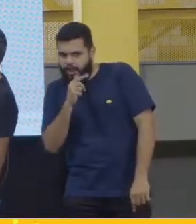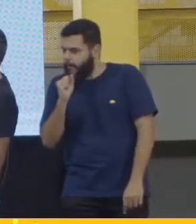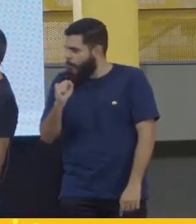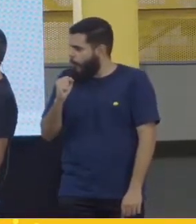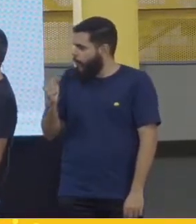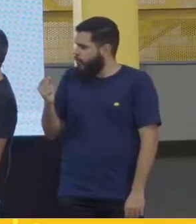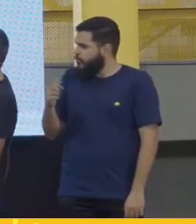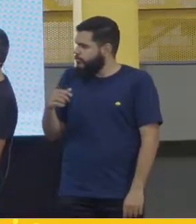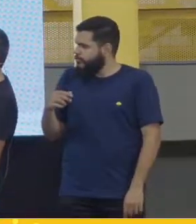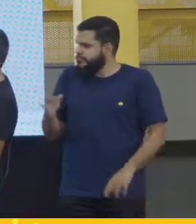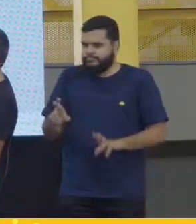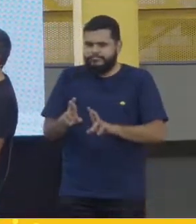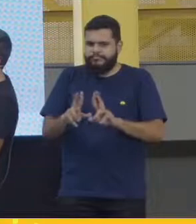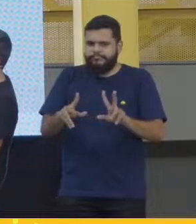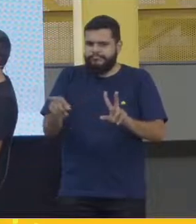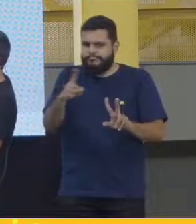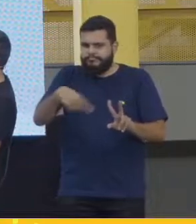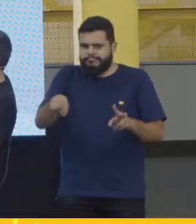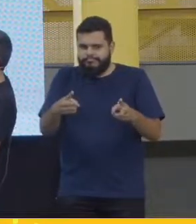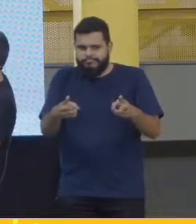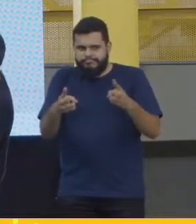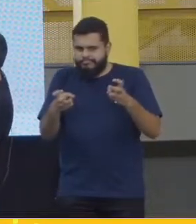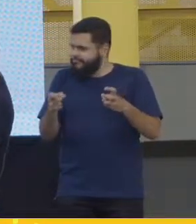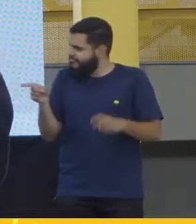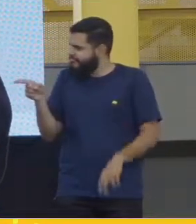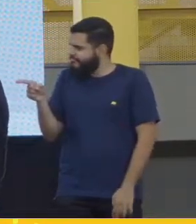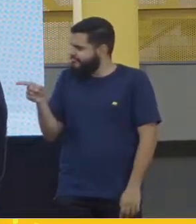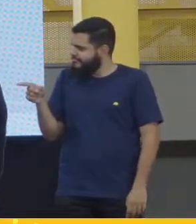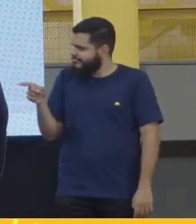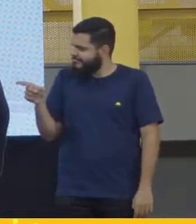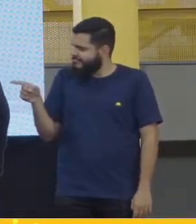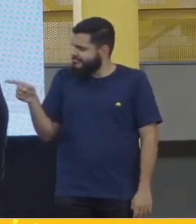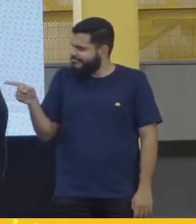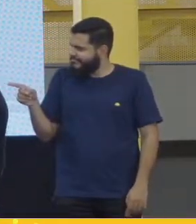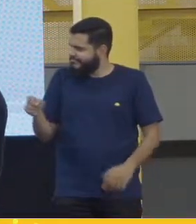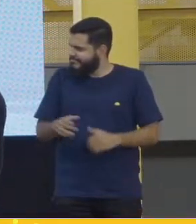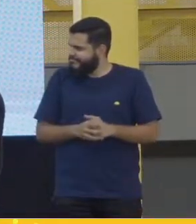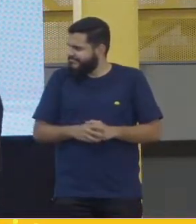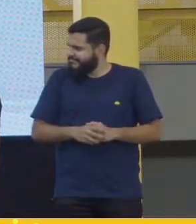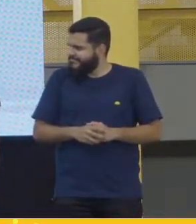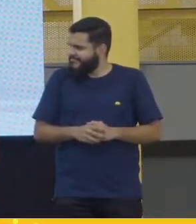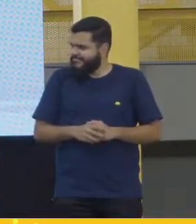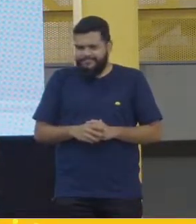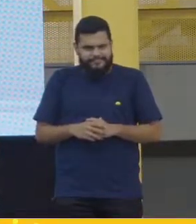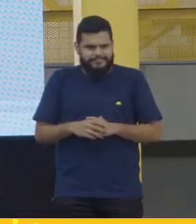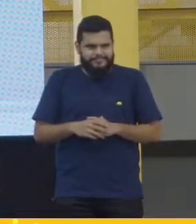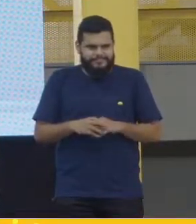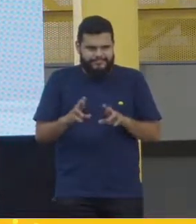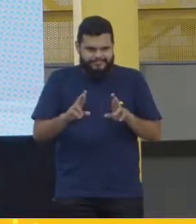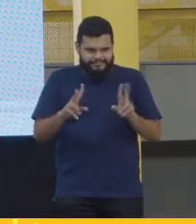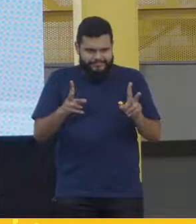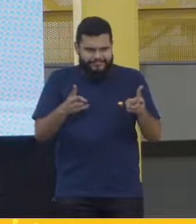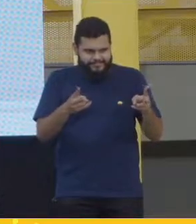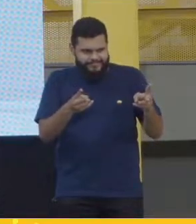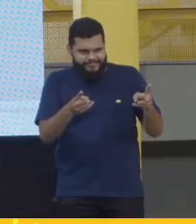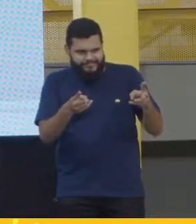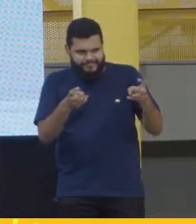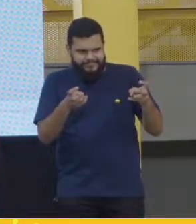ficou diferente para vocês entre chacoalhar com muita frequência